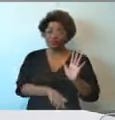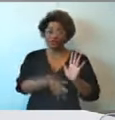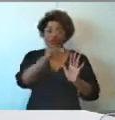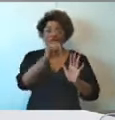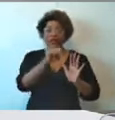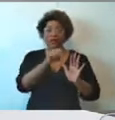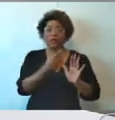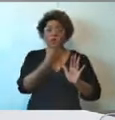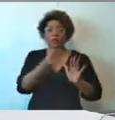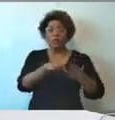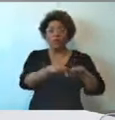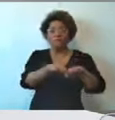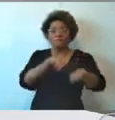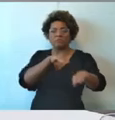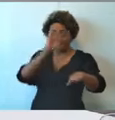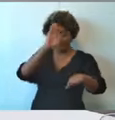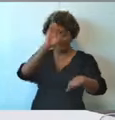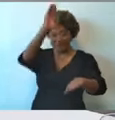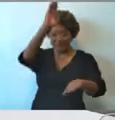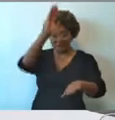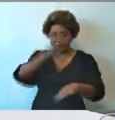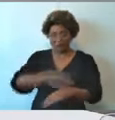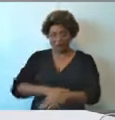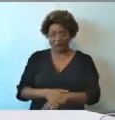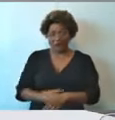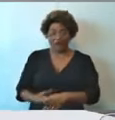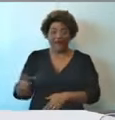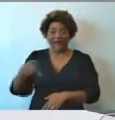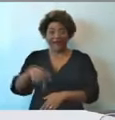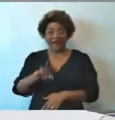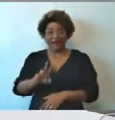faixa principal. Belo Horizonte, nós adotamos